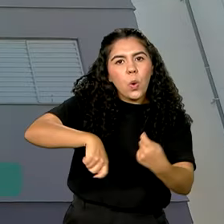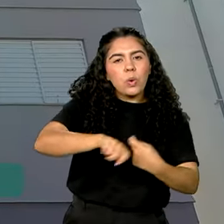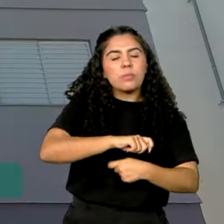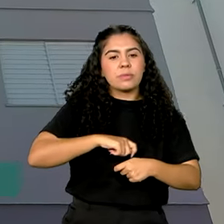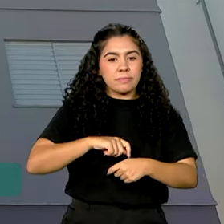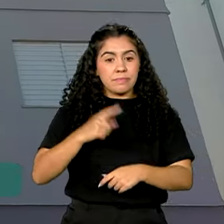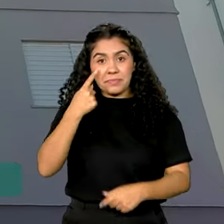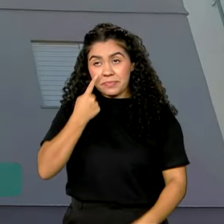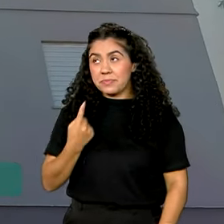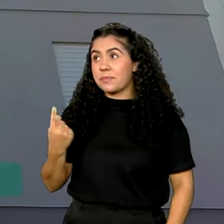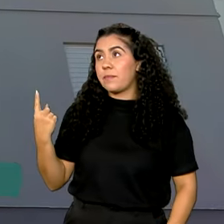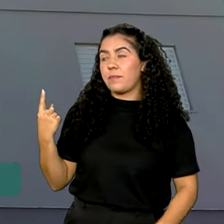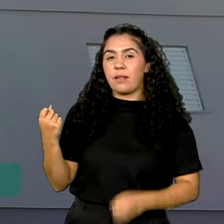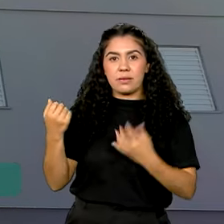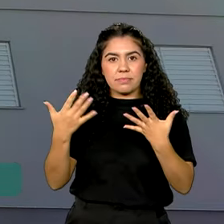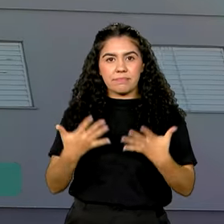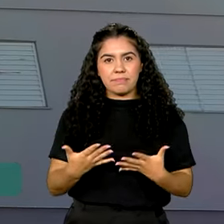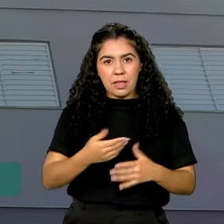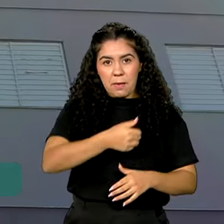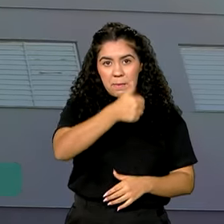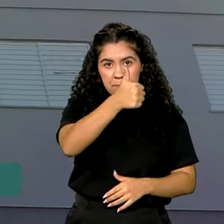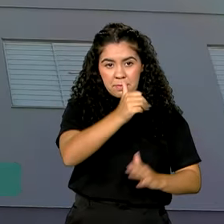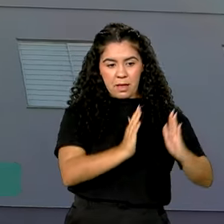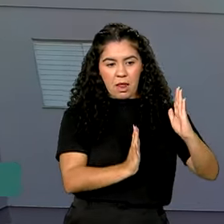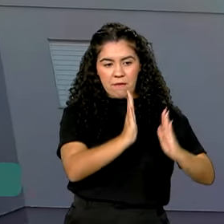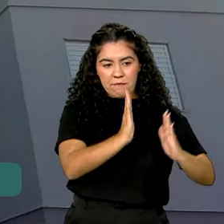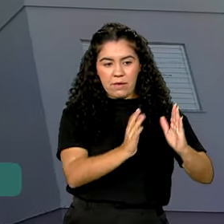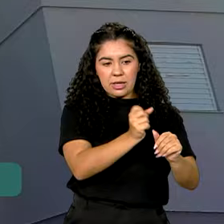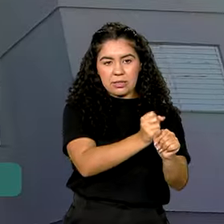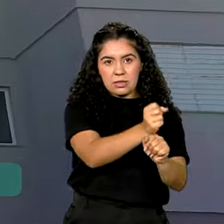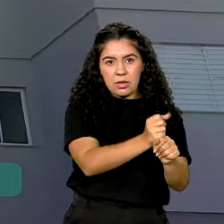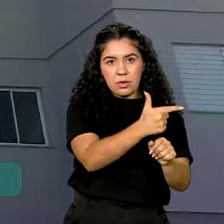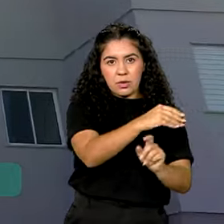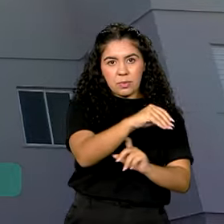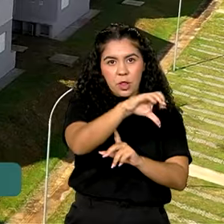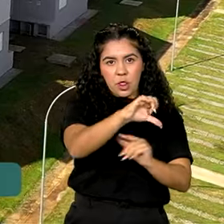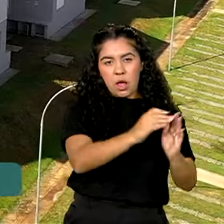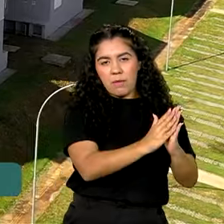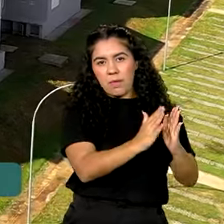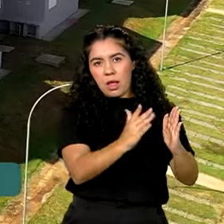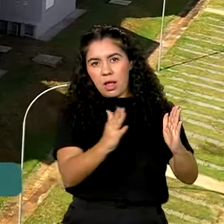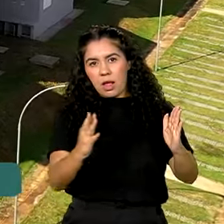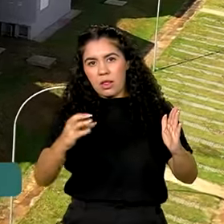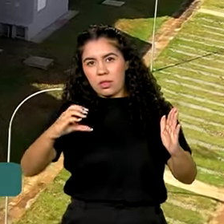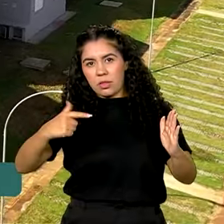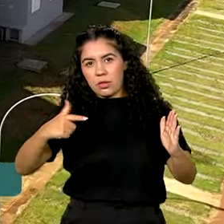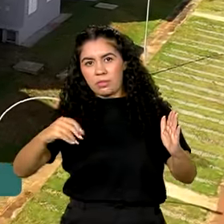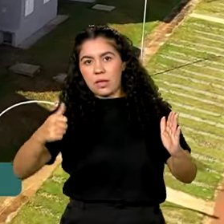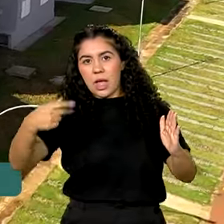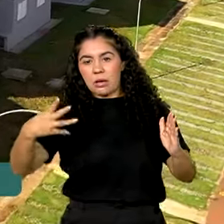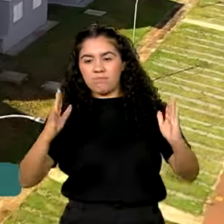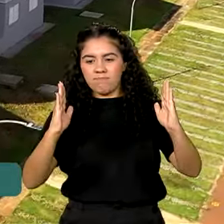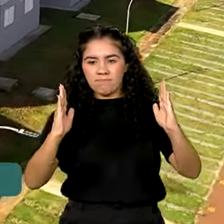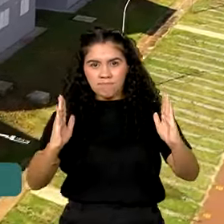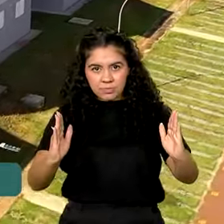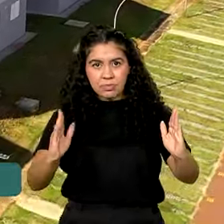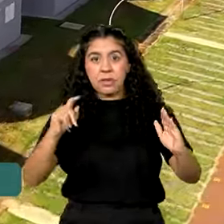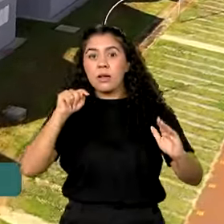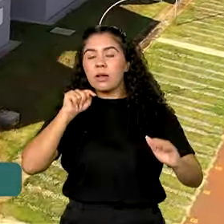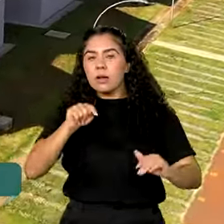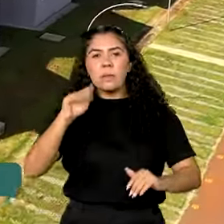trabalho na sua primeira fase de 2009 a 2014 o programa se concentrou